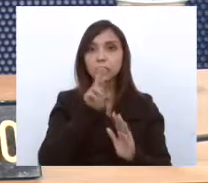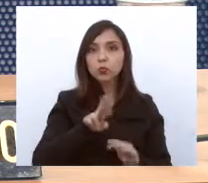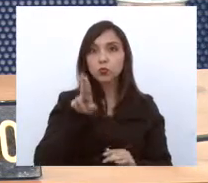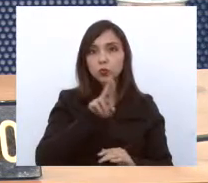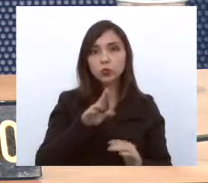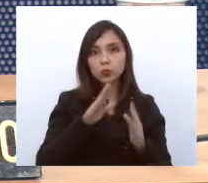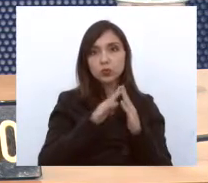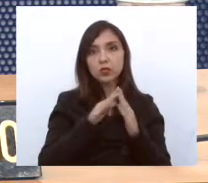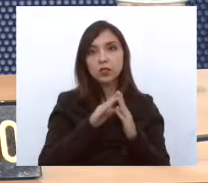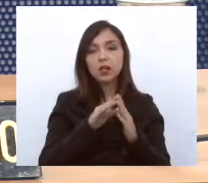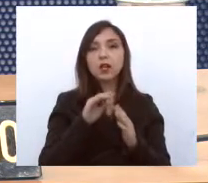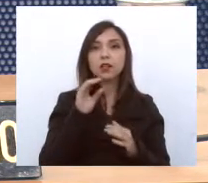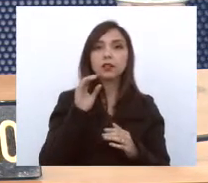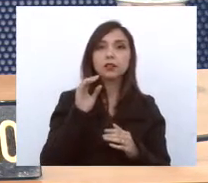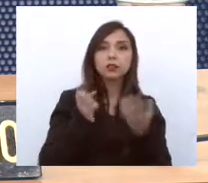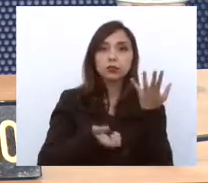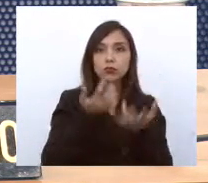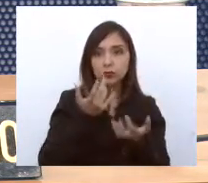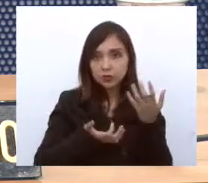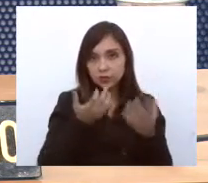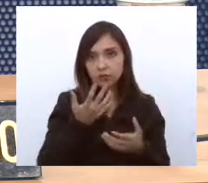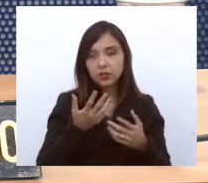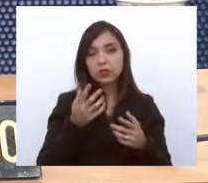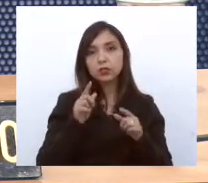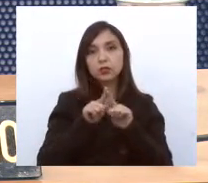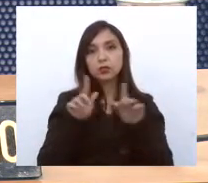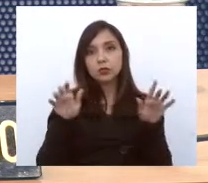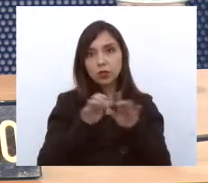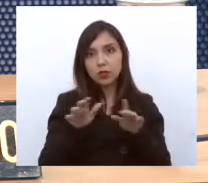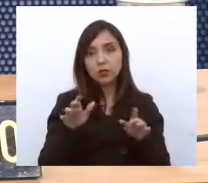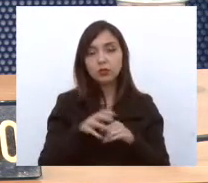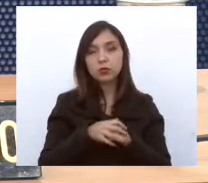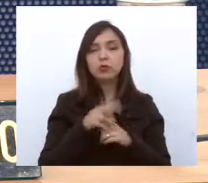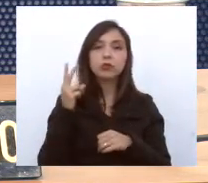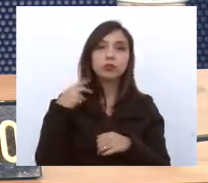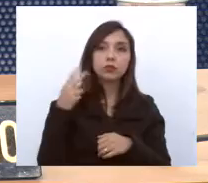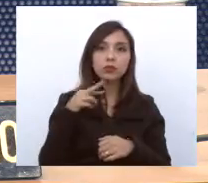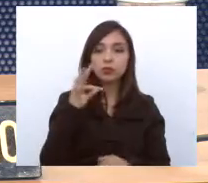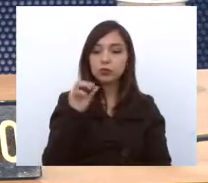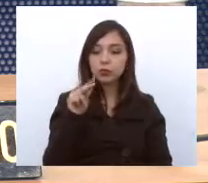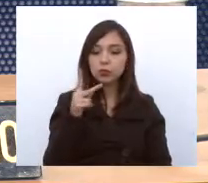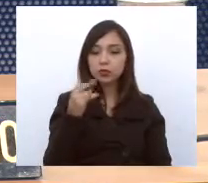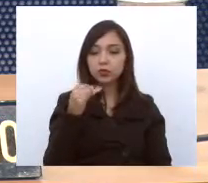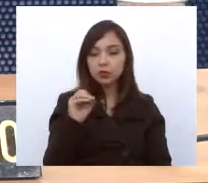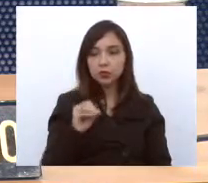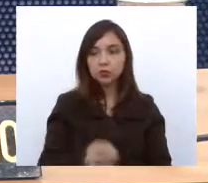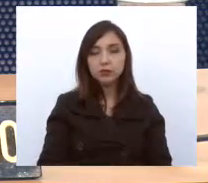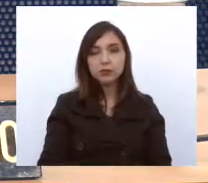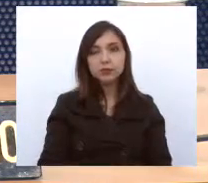em caso de incêndio no âmbito do município de Guarulhos. Autor, vereador Toninho Magalhães.